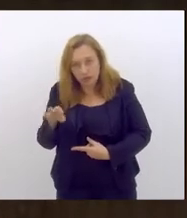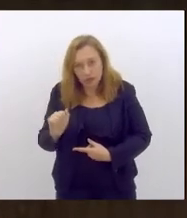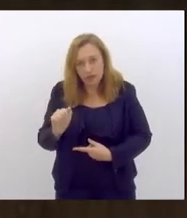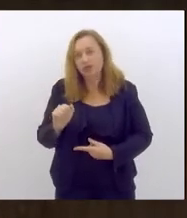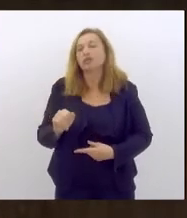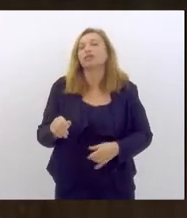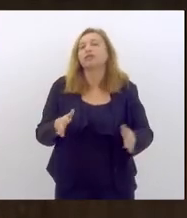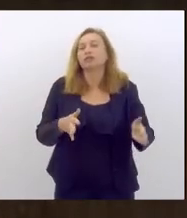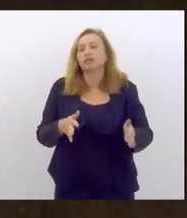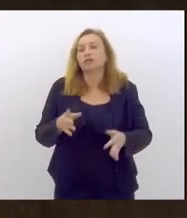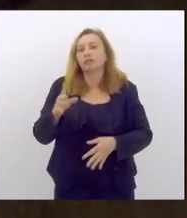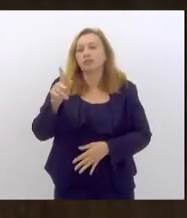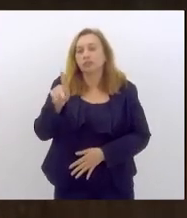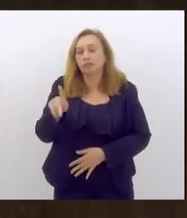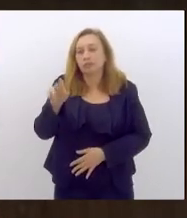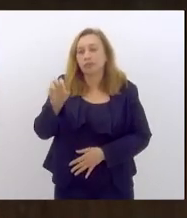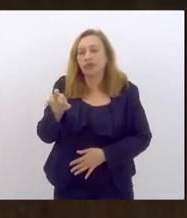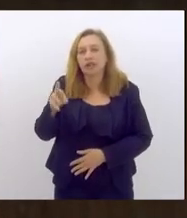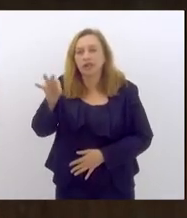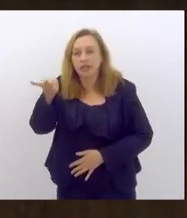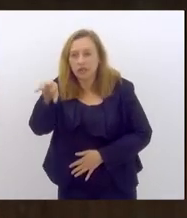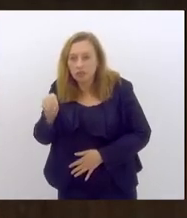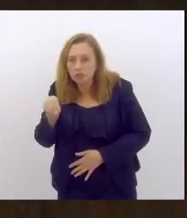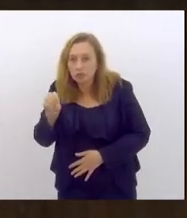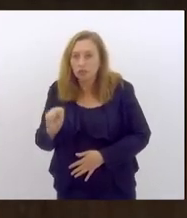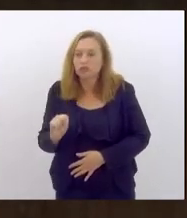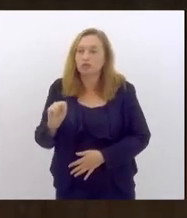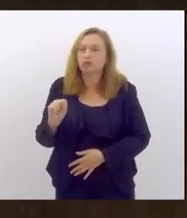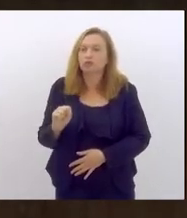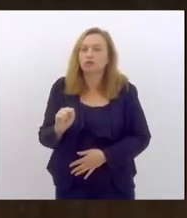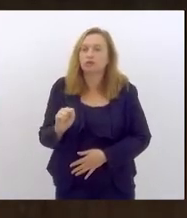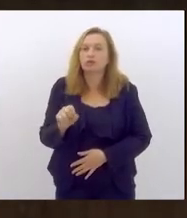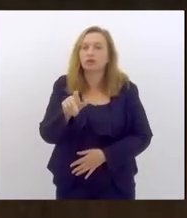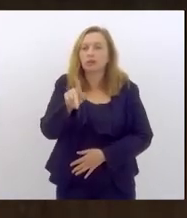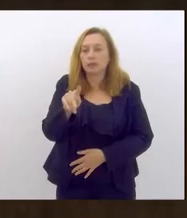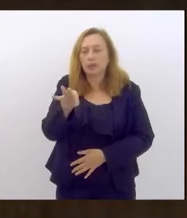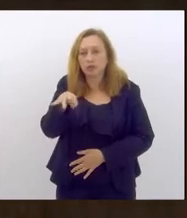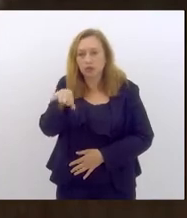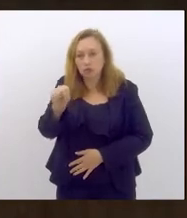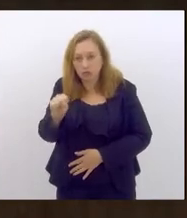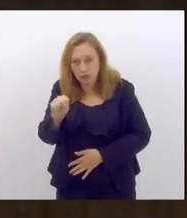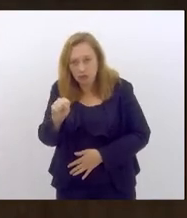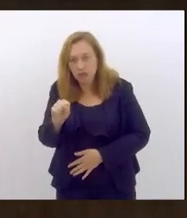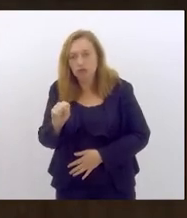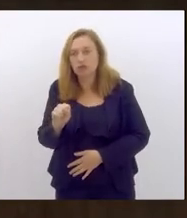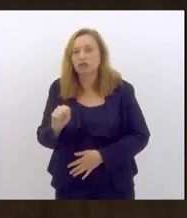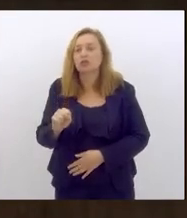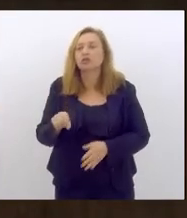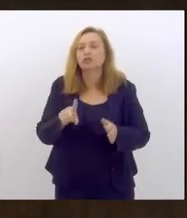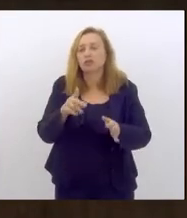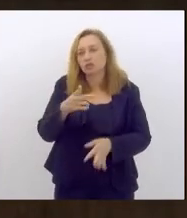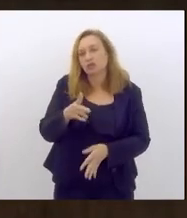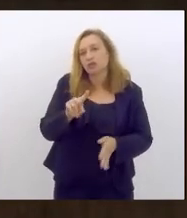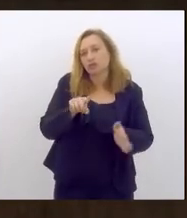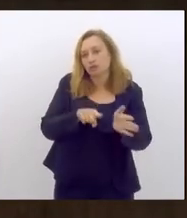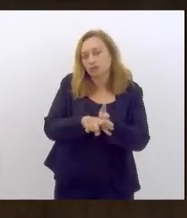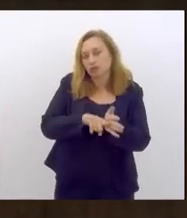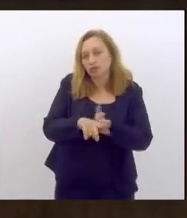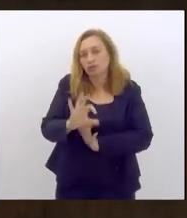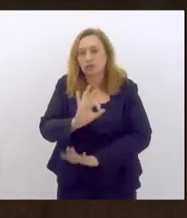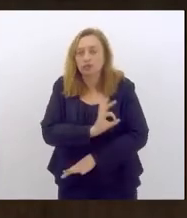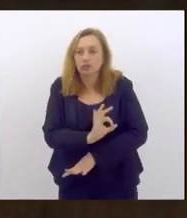nos peritos, dos peritos aos peritos papiloscopistas, dos investigadores que foram